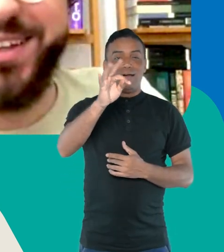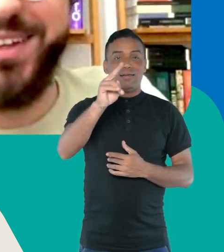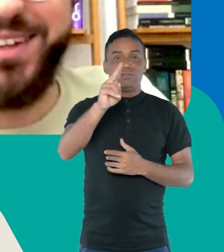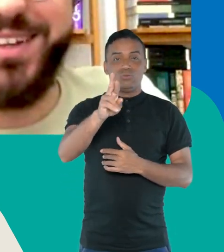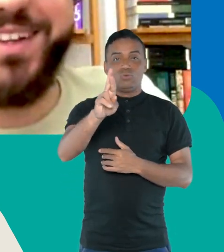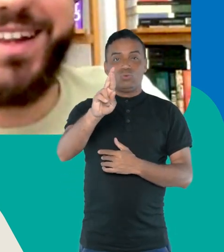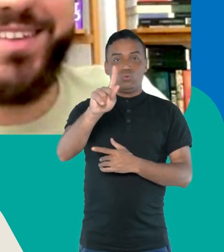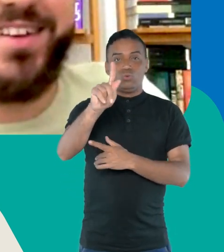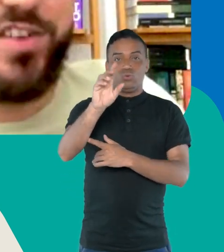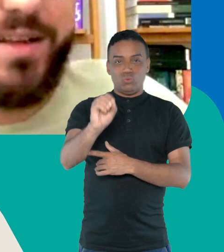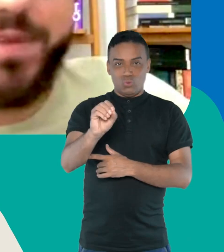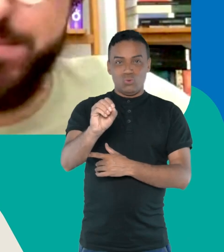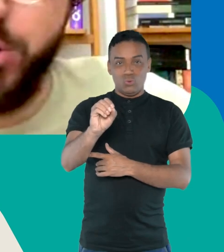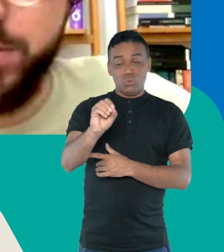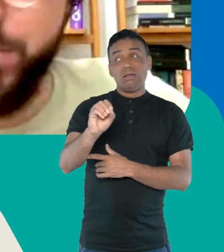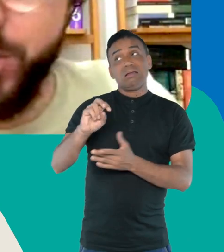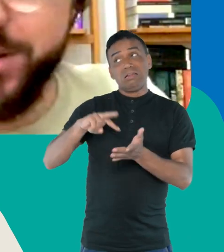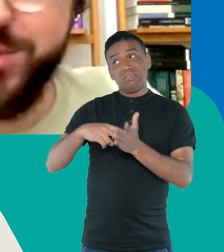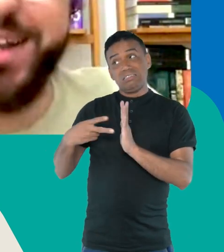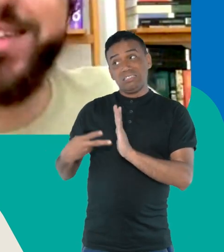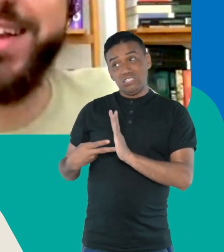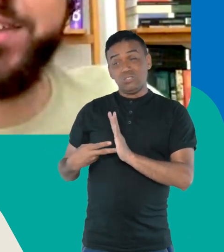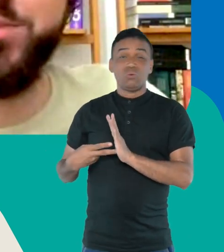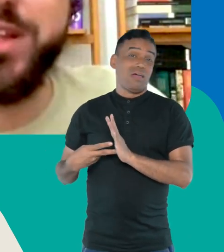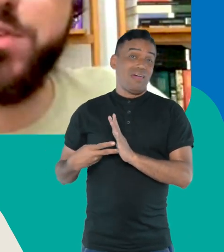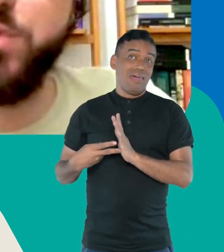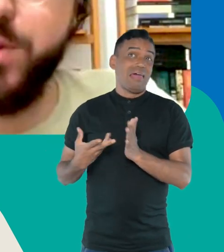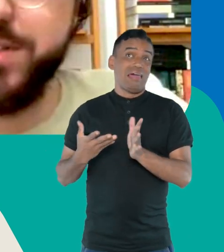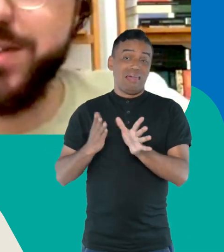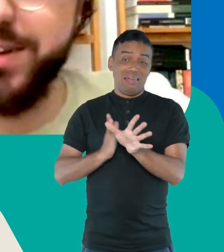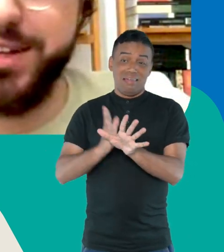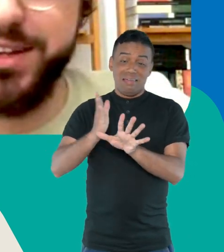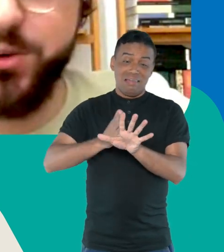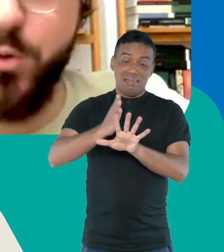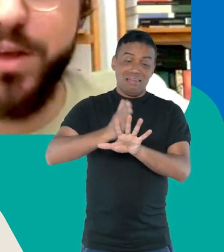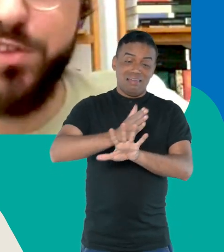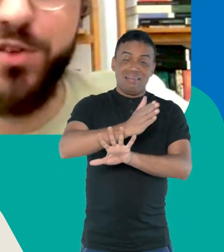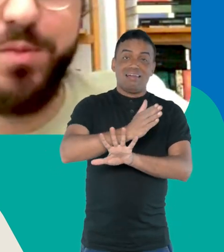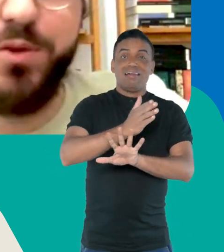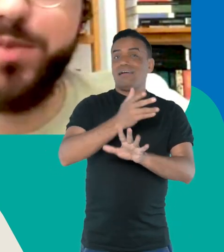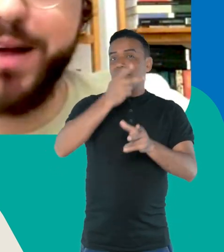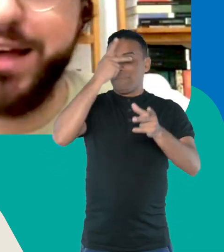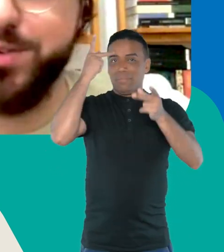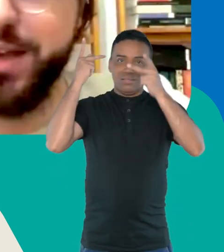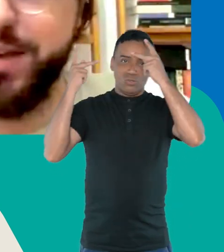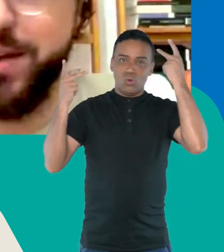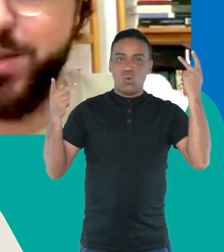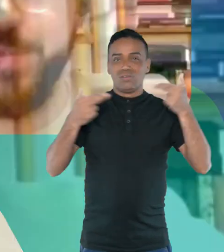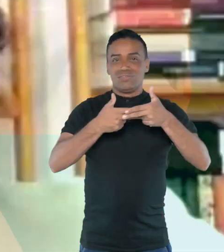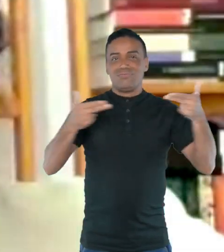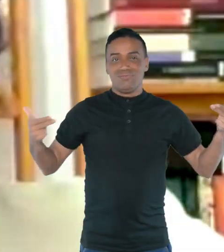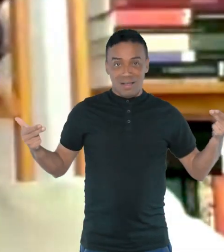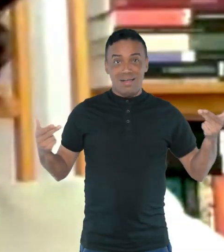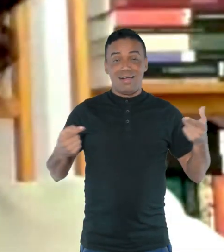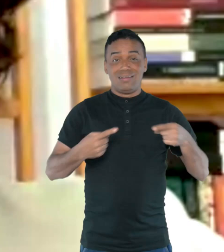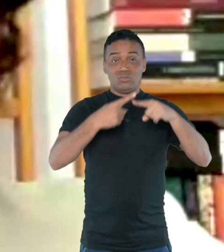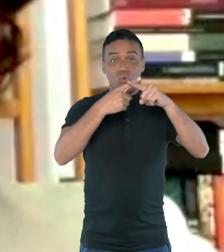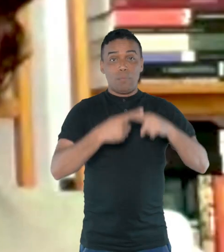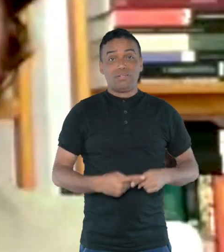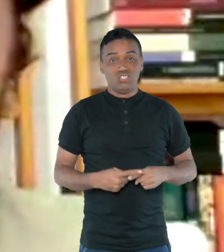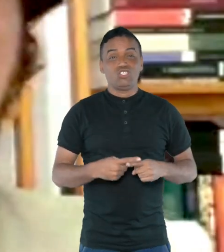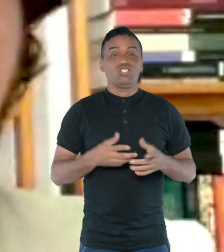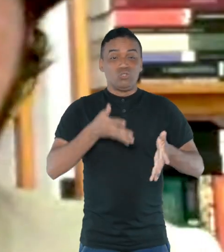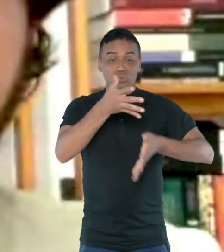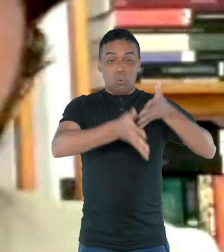escrita. nesse sentido é bem polifônico, né? Essa ideia de muitas vozes ali competindo pelo espaço, que é o espaço da palavra, e